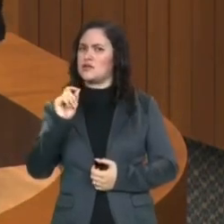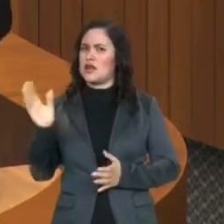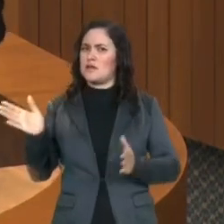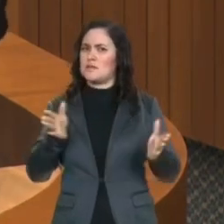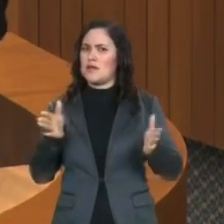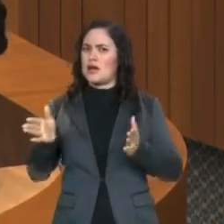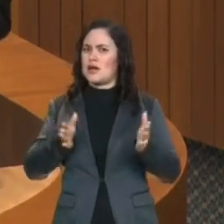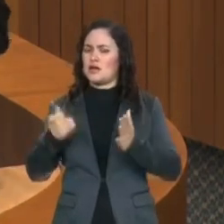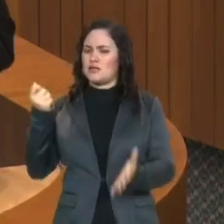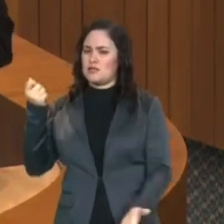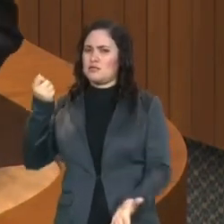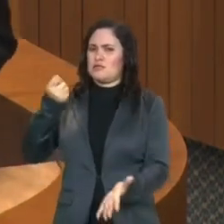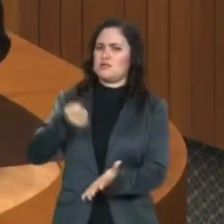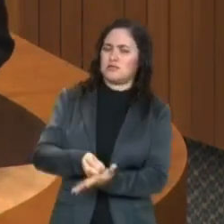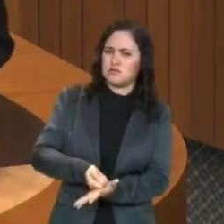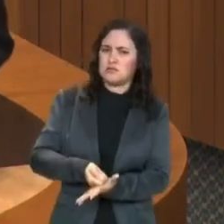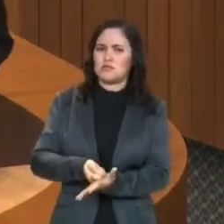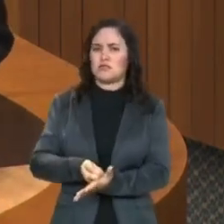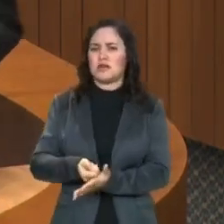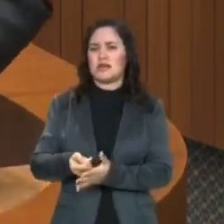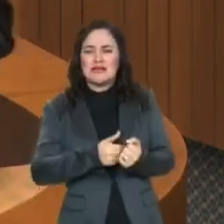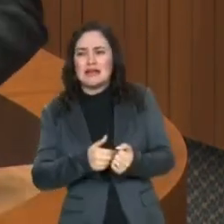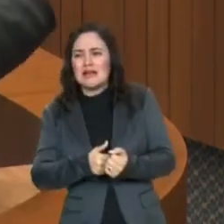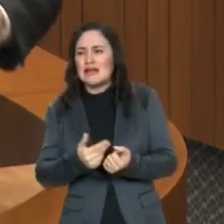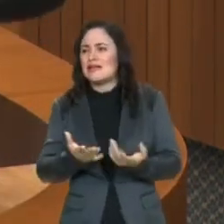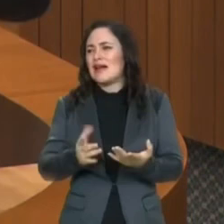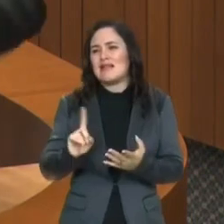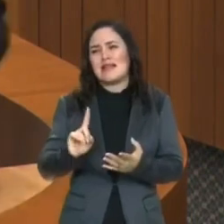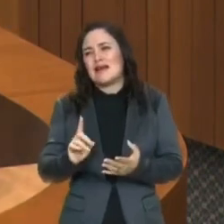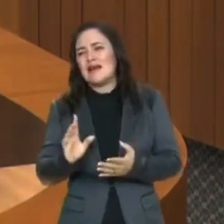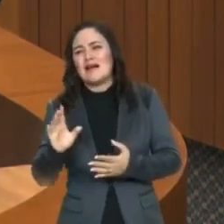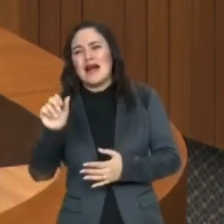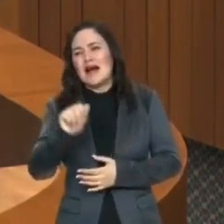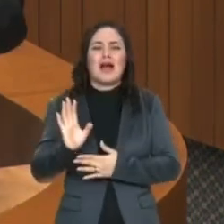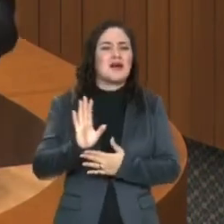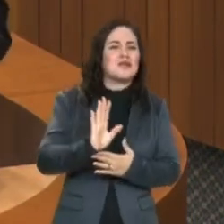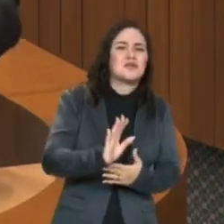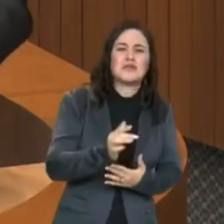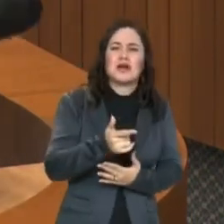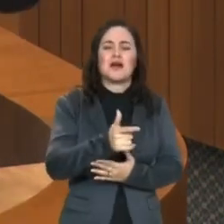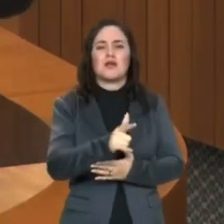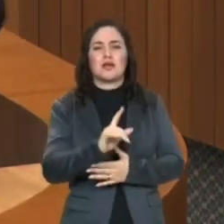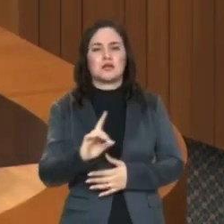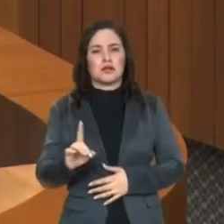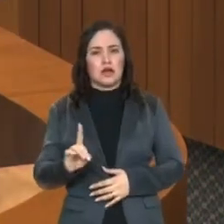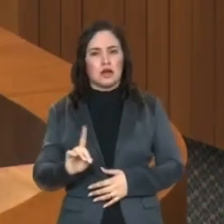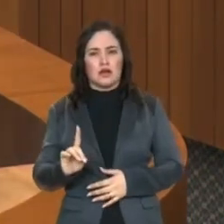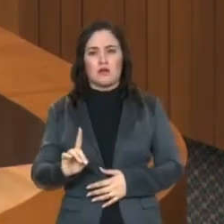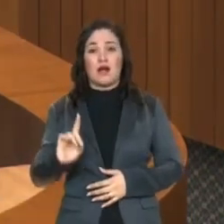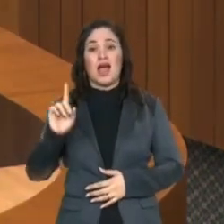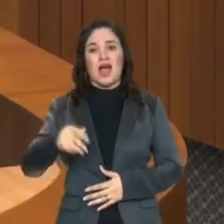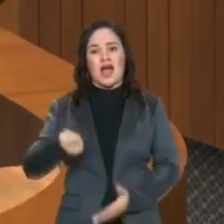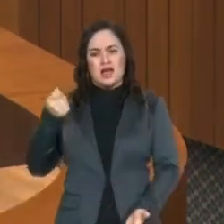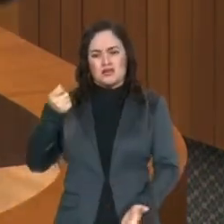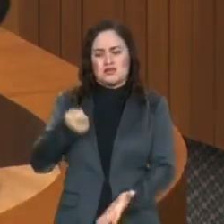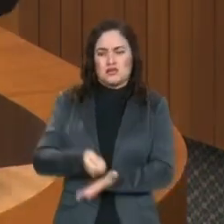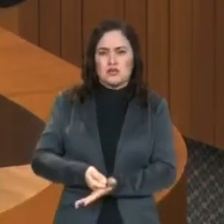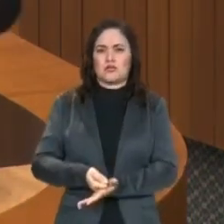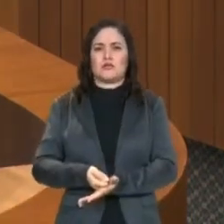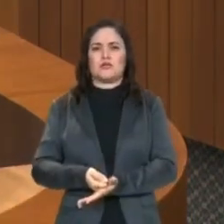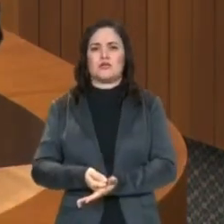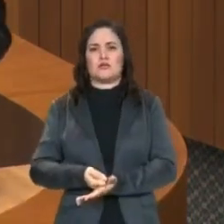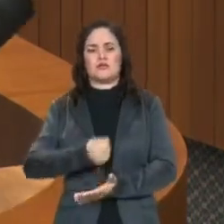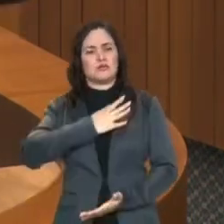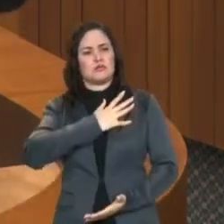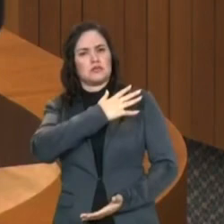são ditadores. Nós somos aqui pelo próximo samba, não são por ninguém, a não ser